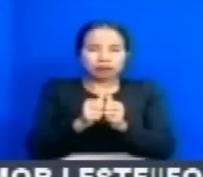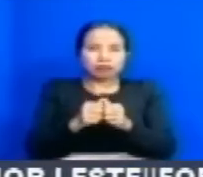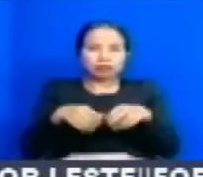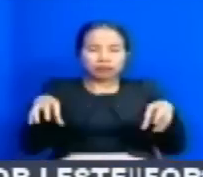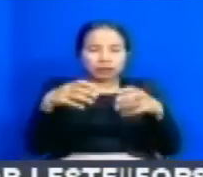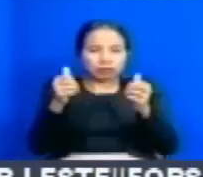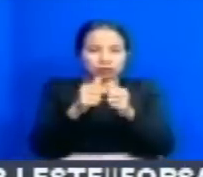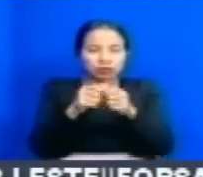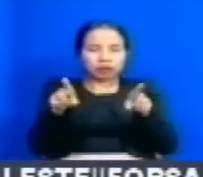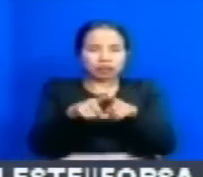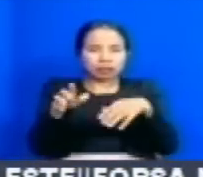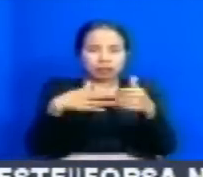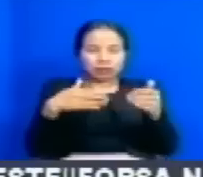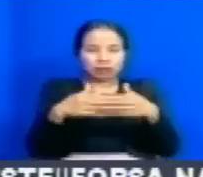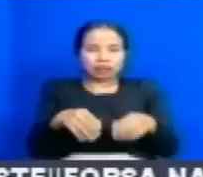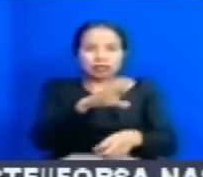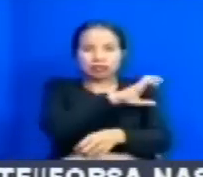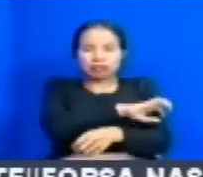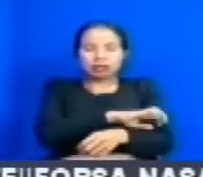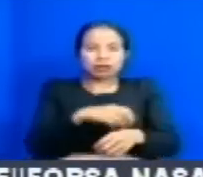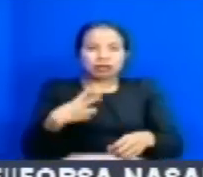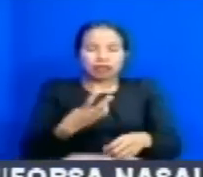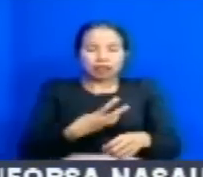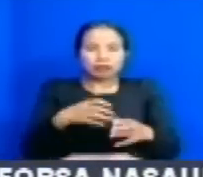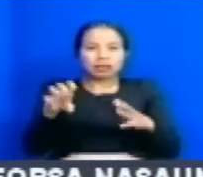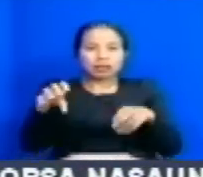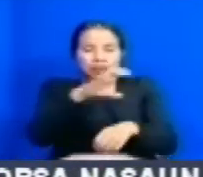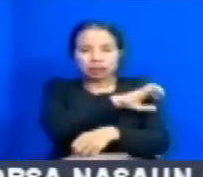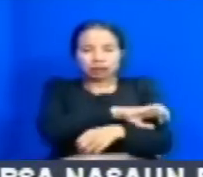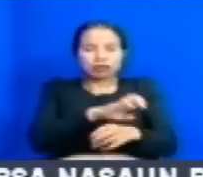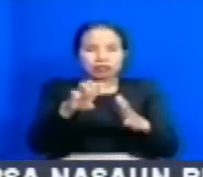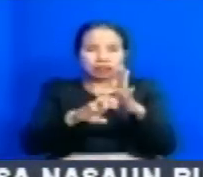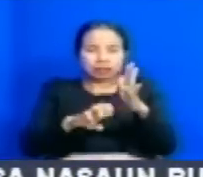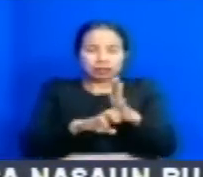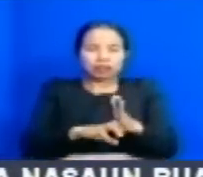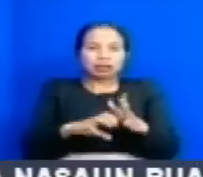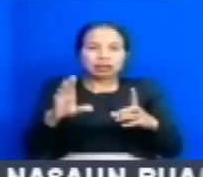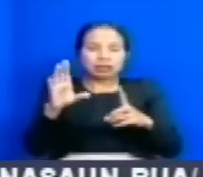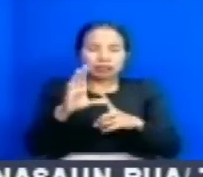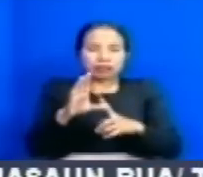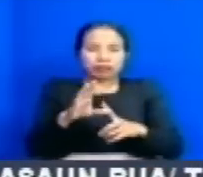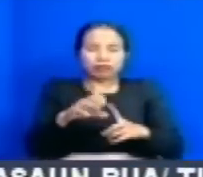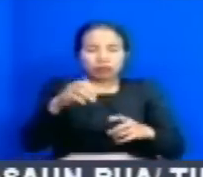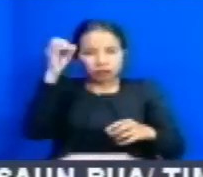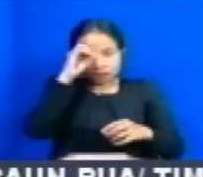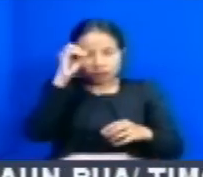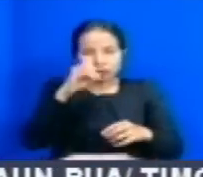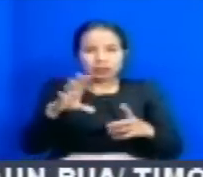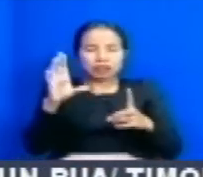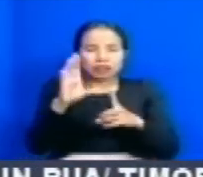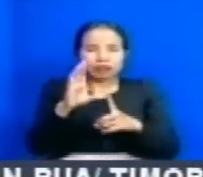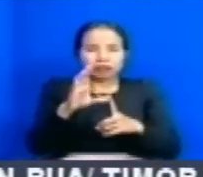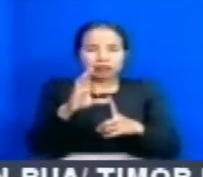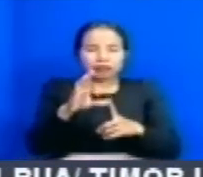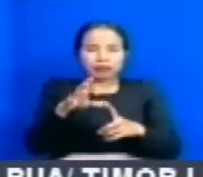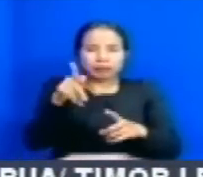muito quando se vai bem nebe segurança externa a minha segurança externa será lá na fat segurança interna. Comandante Operação Nacional, Superintendente Sefi